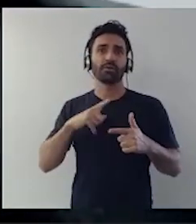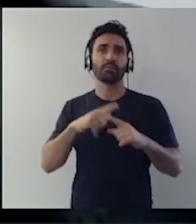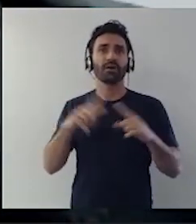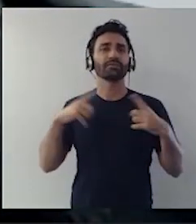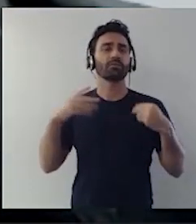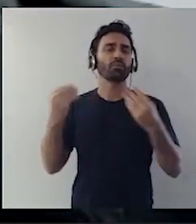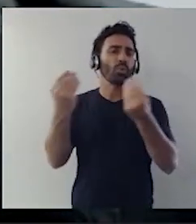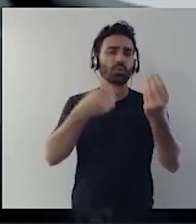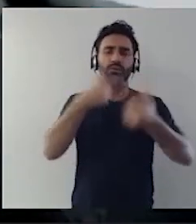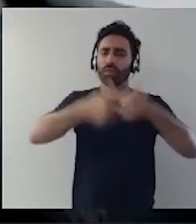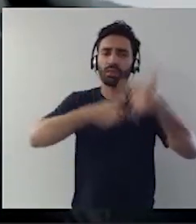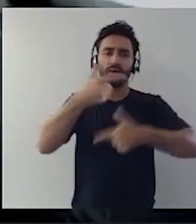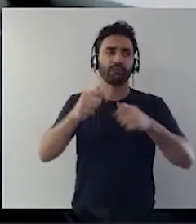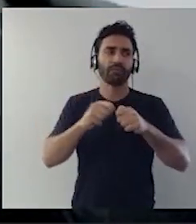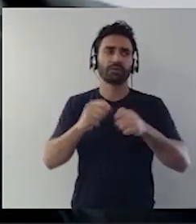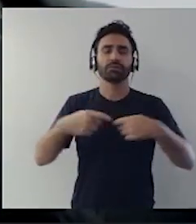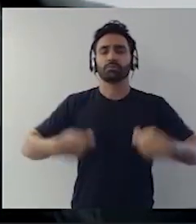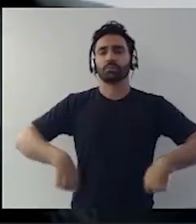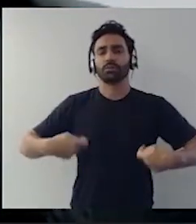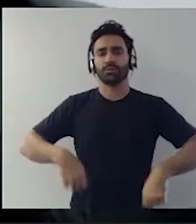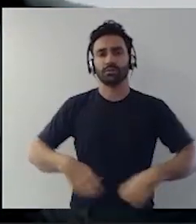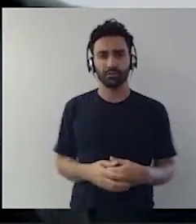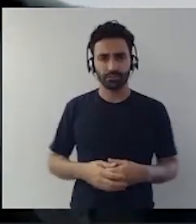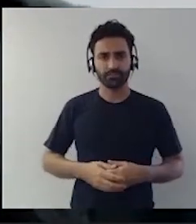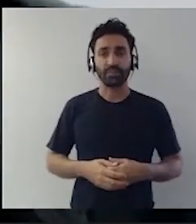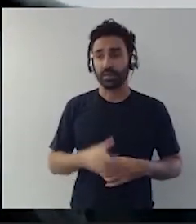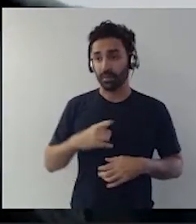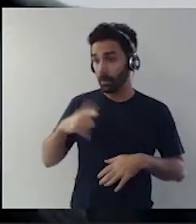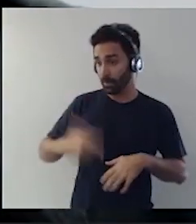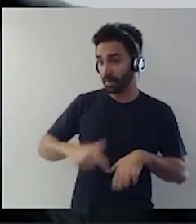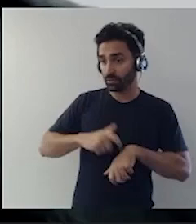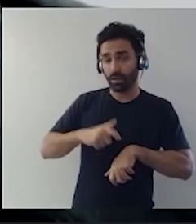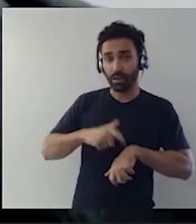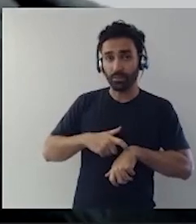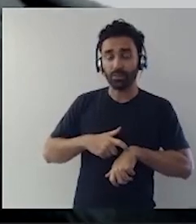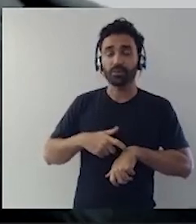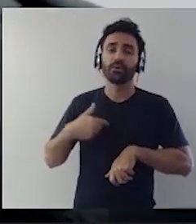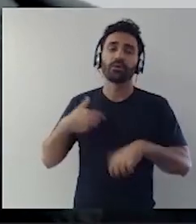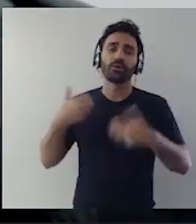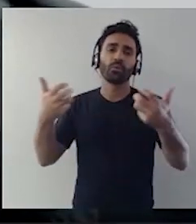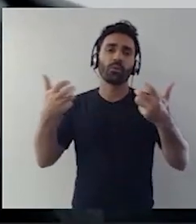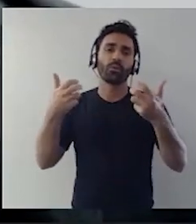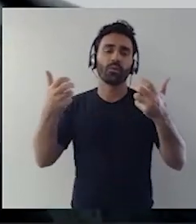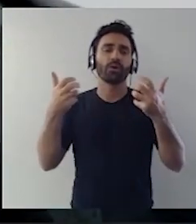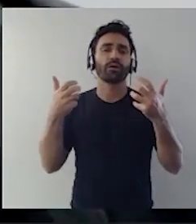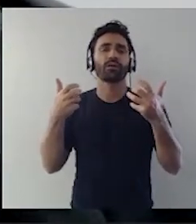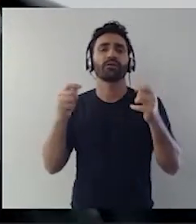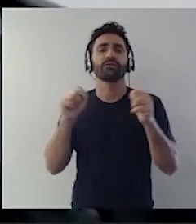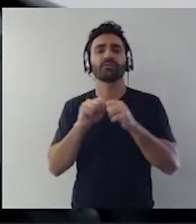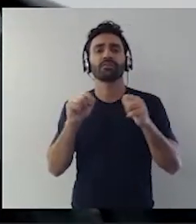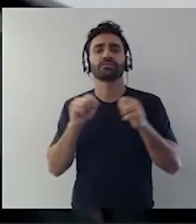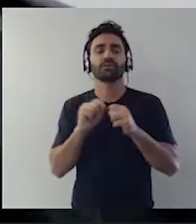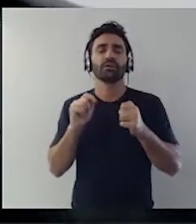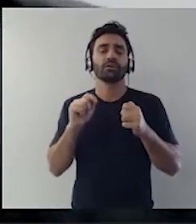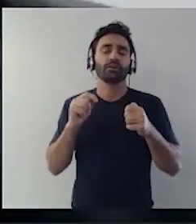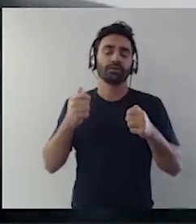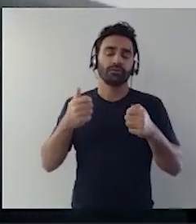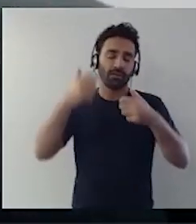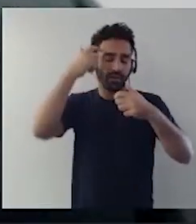coisa. Se me permitem, nos minutos que me faltam, para trazer algumas reflexões para os